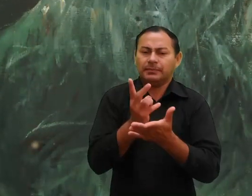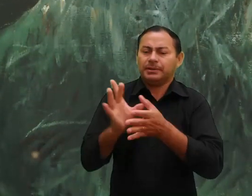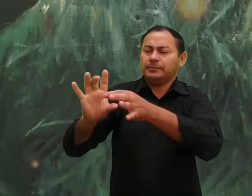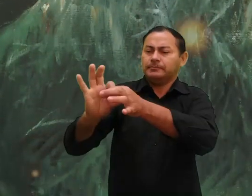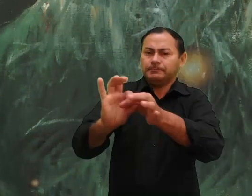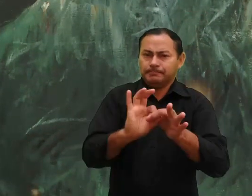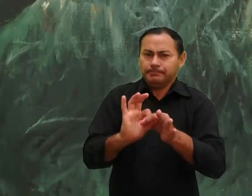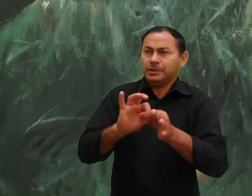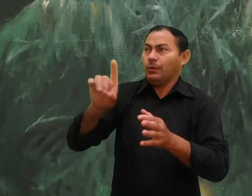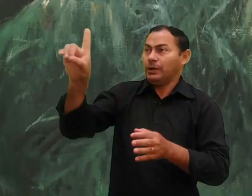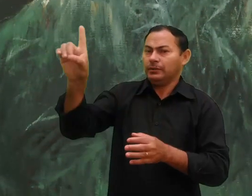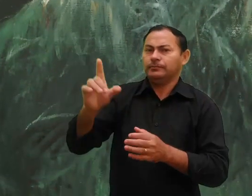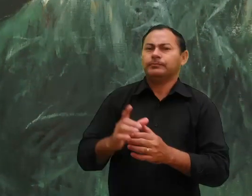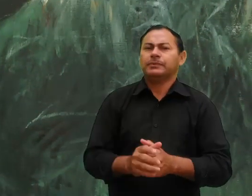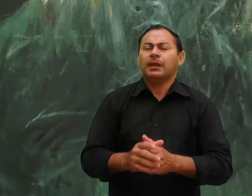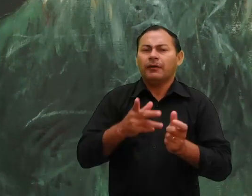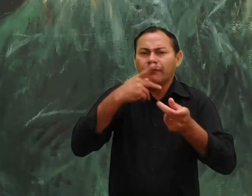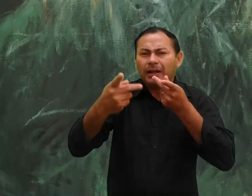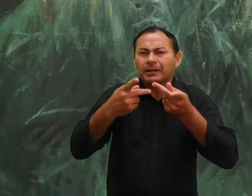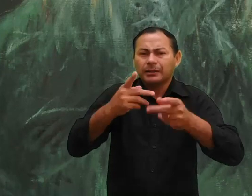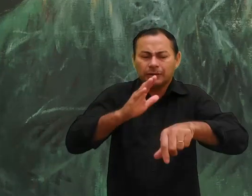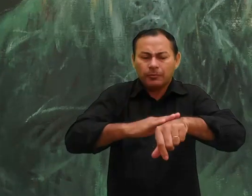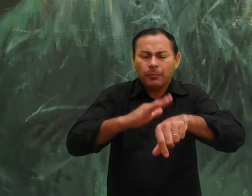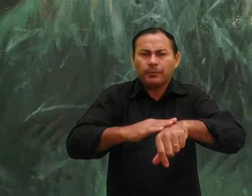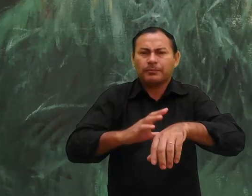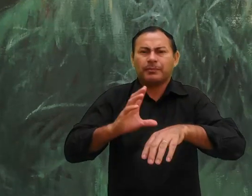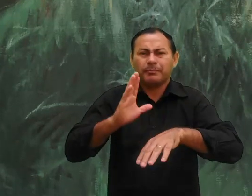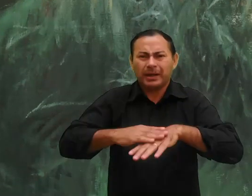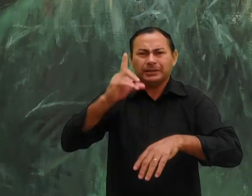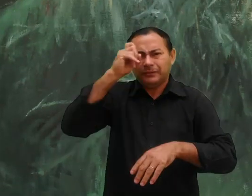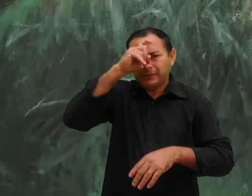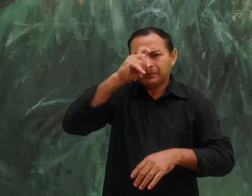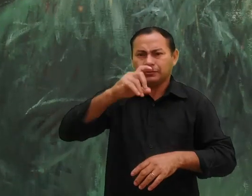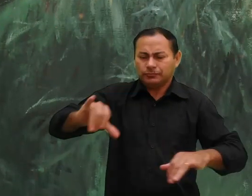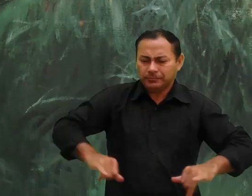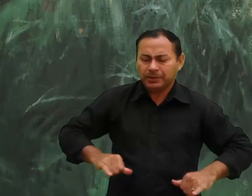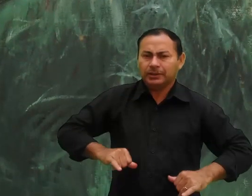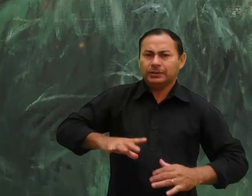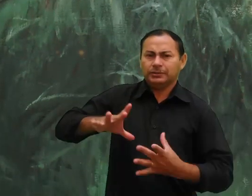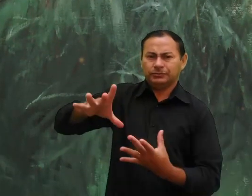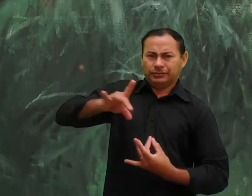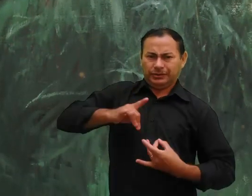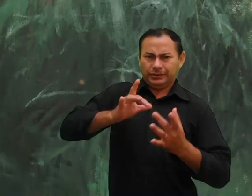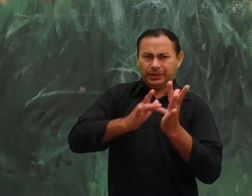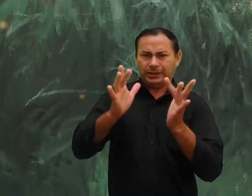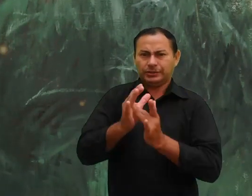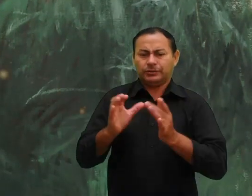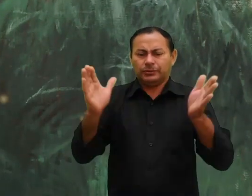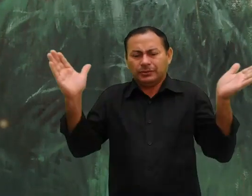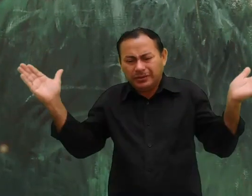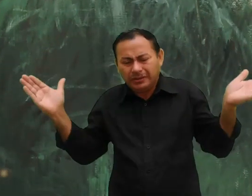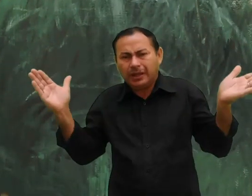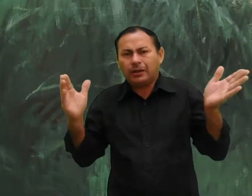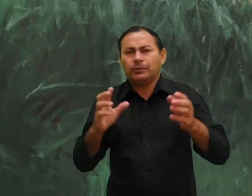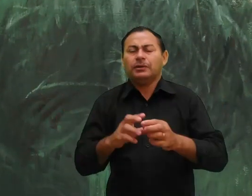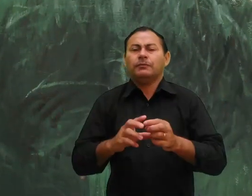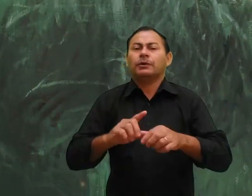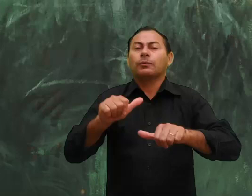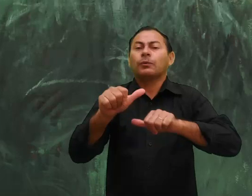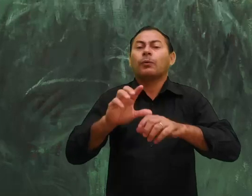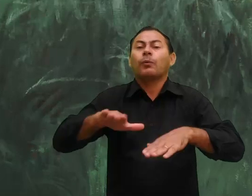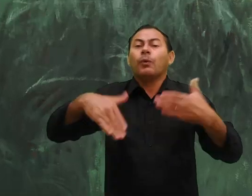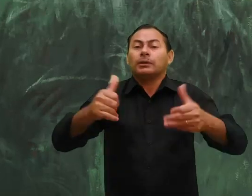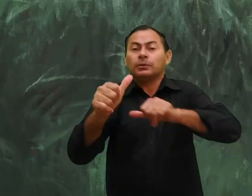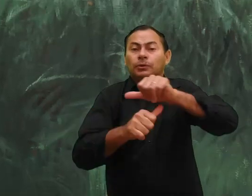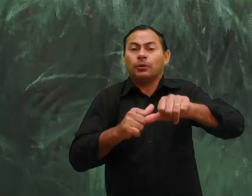sempre em comunhão com Ele. Dizem que a parte mais difícil do sofrimento espiritual de Cristo na cruz foi quando Ele se tornou pecado por